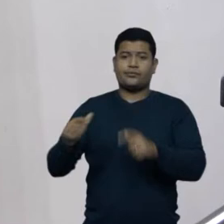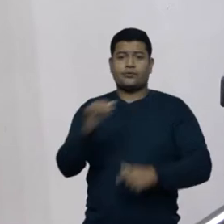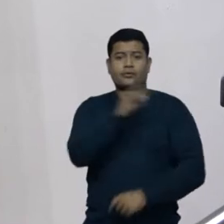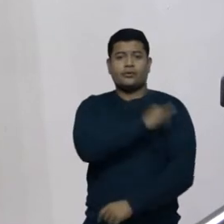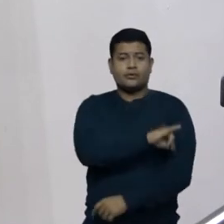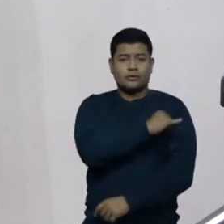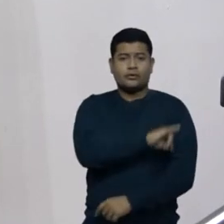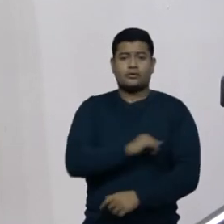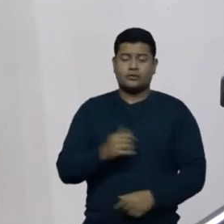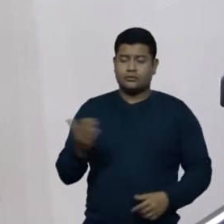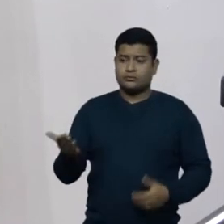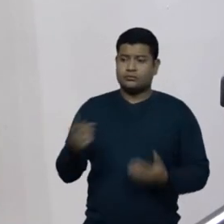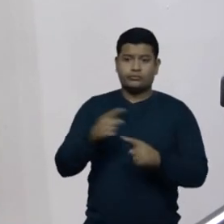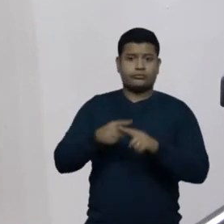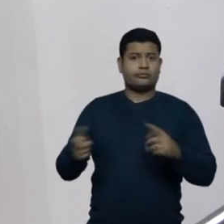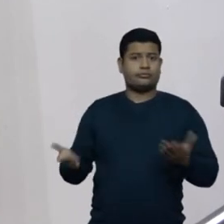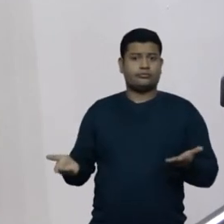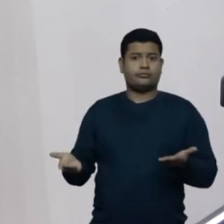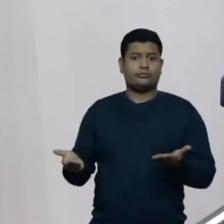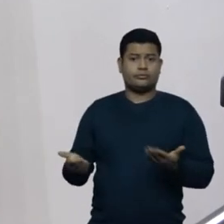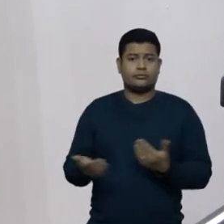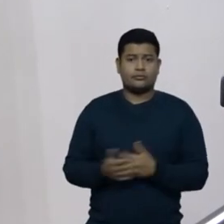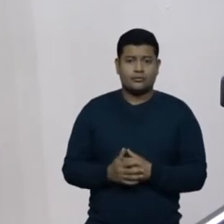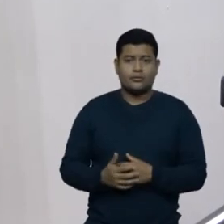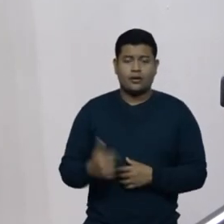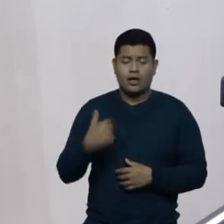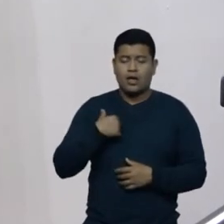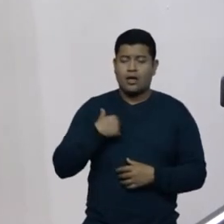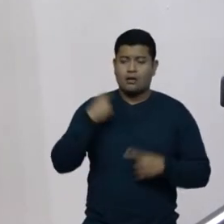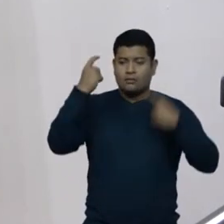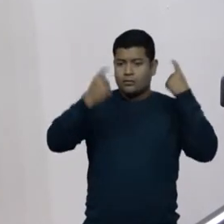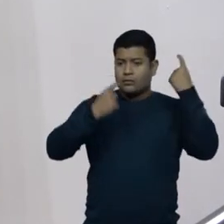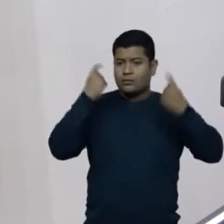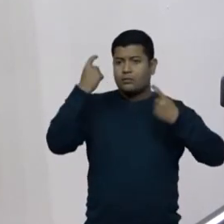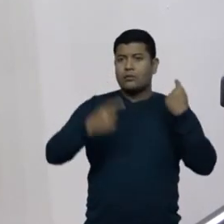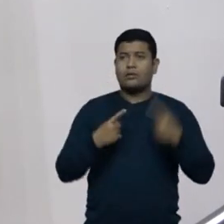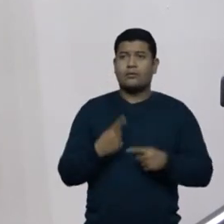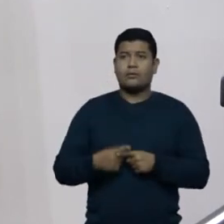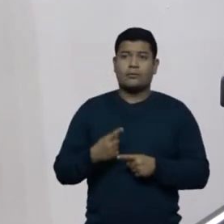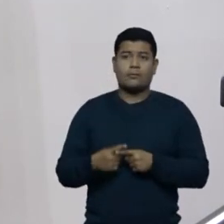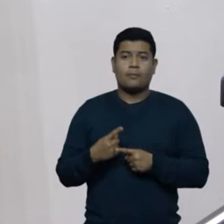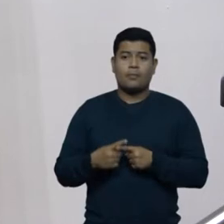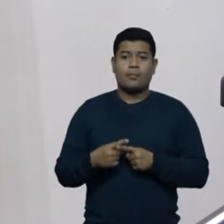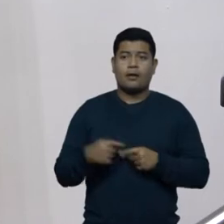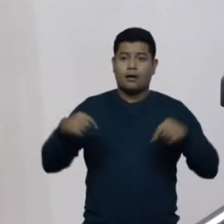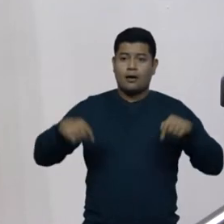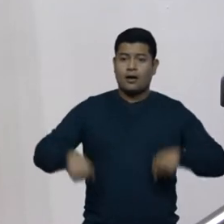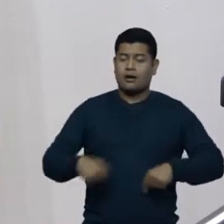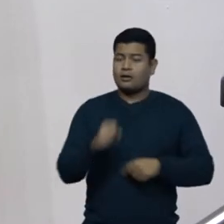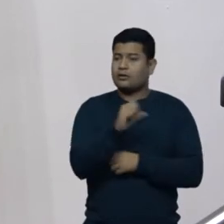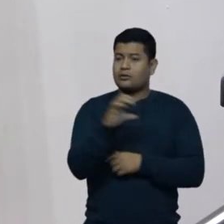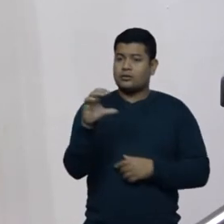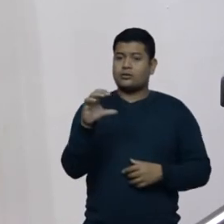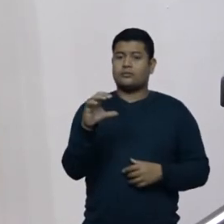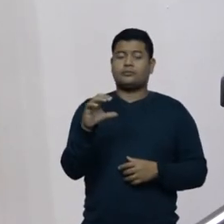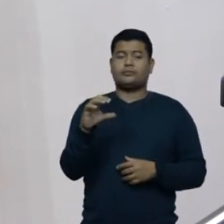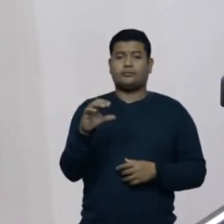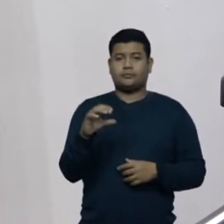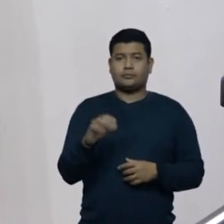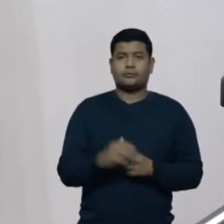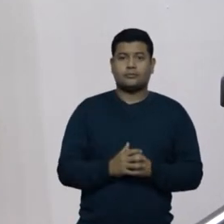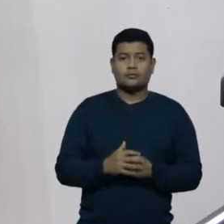Janeiro. E eu digo que isso me preocupa, porque nós tivemos aqui em Santa Catarina,